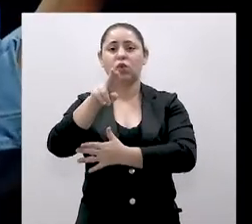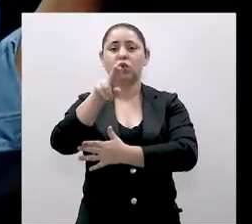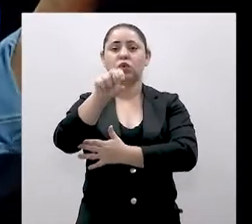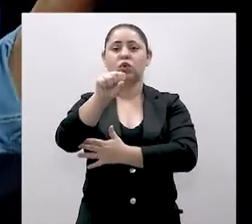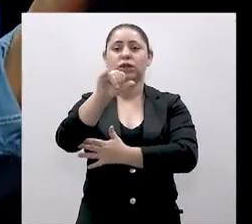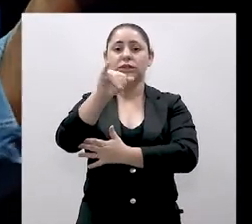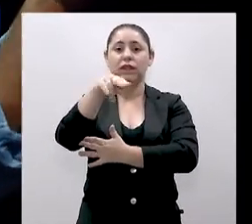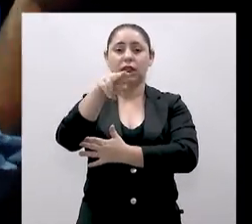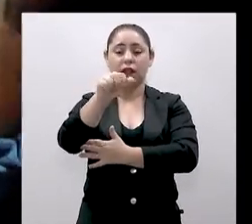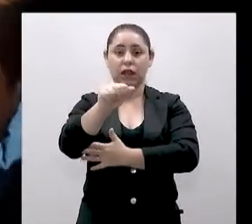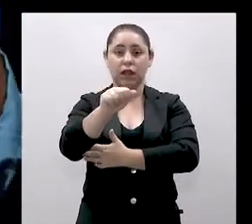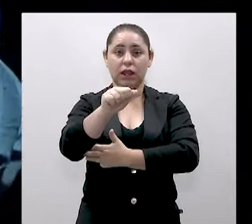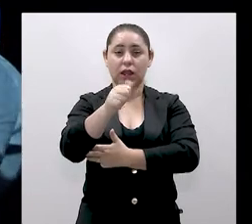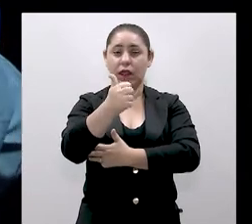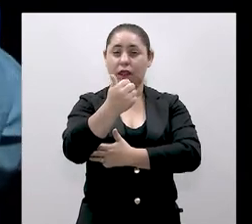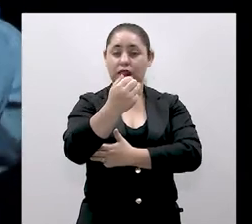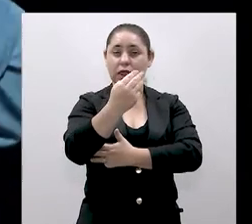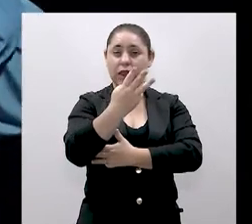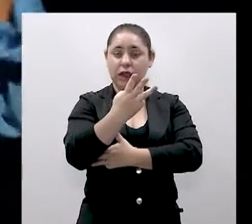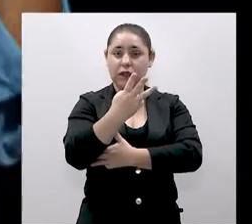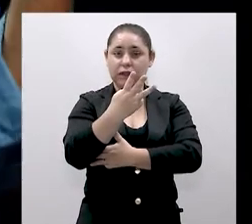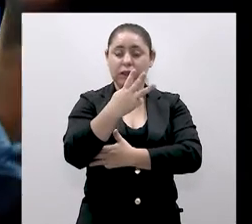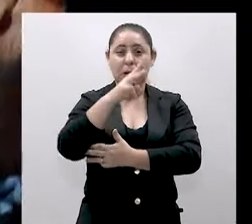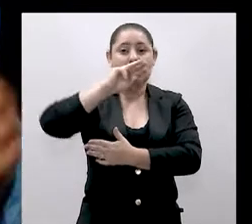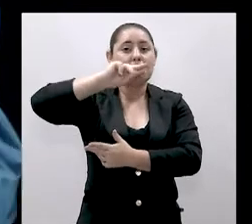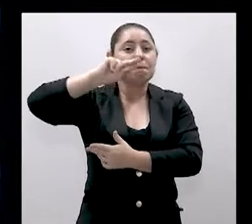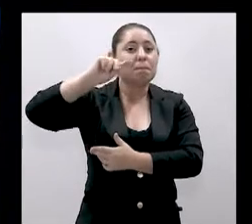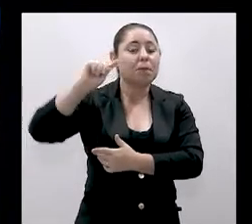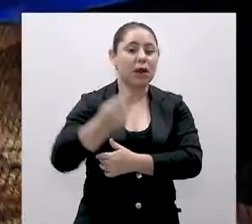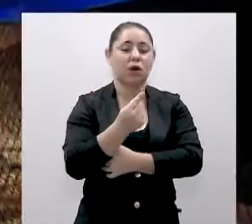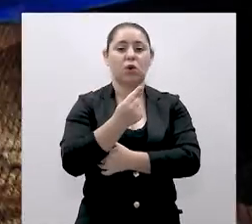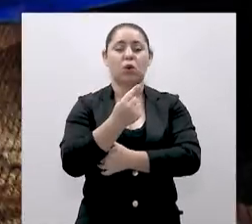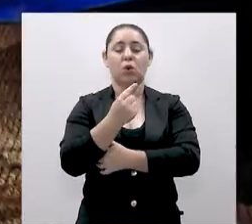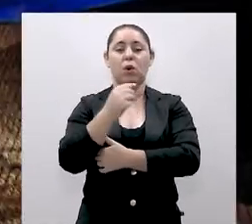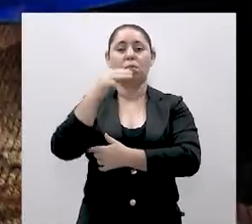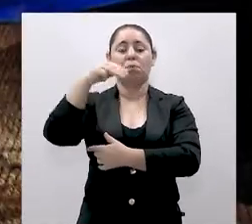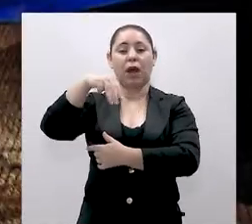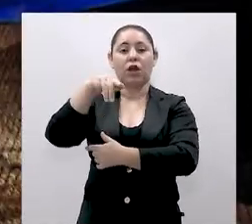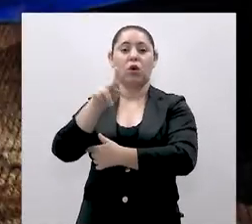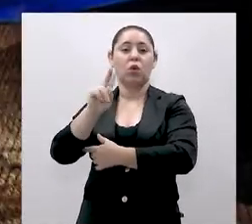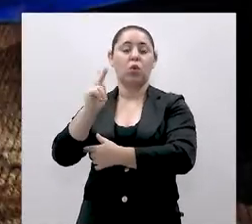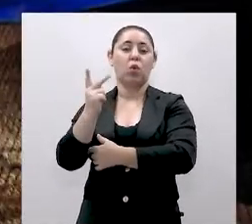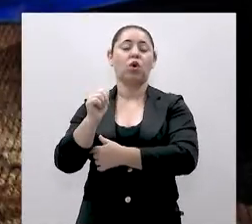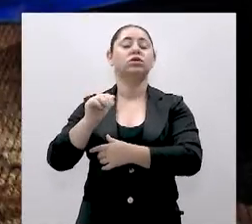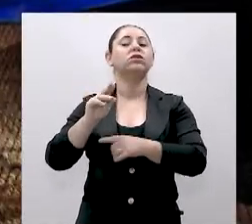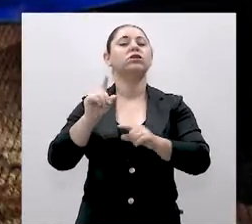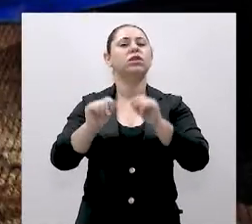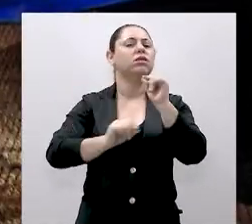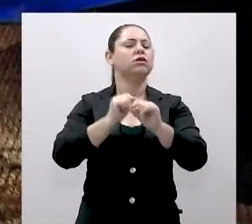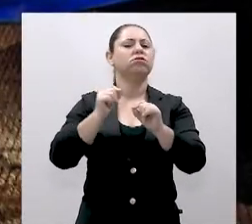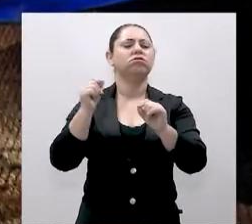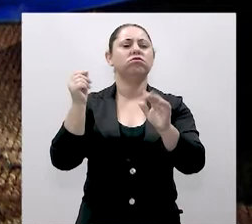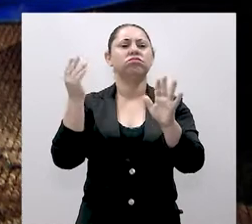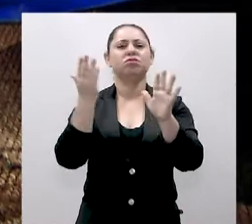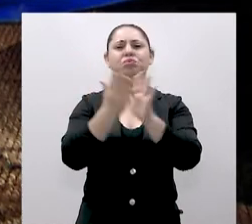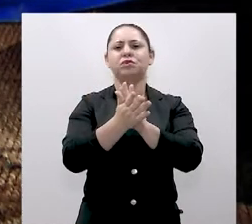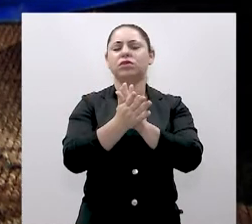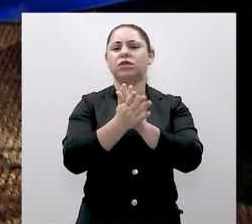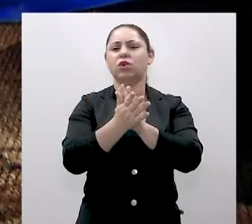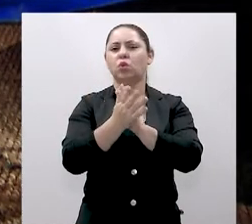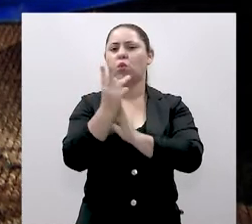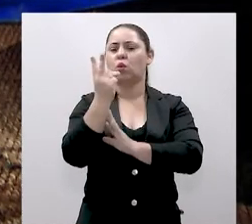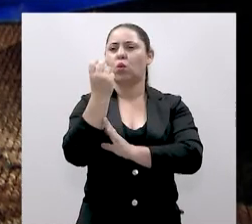de 13 mil megawatts um espetáculo de usinas sai de lá com oito